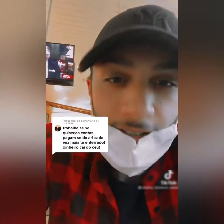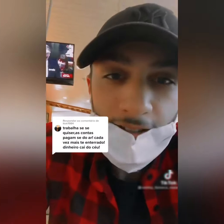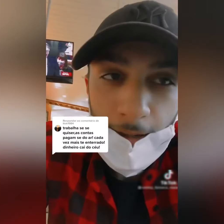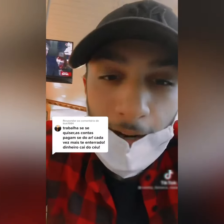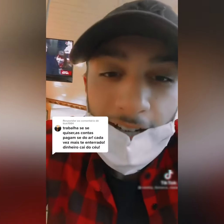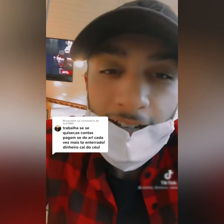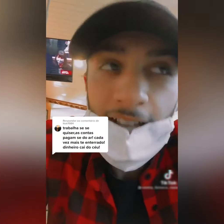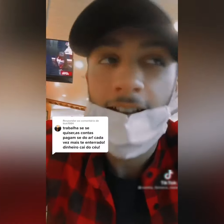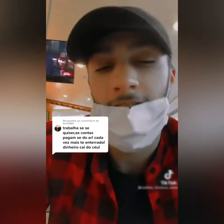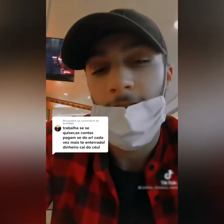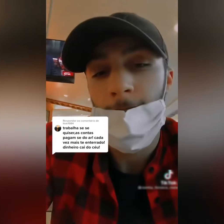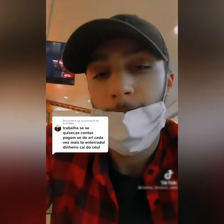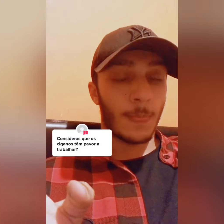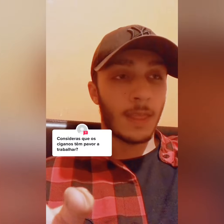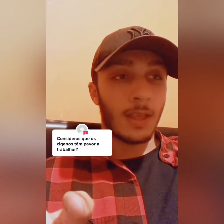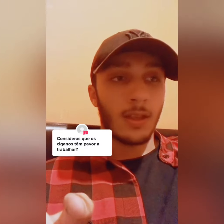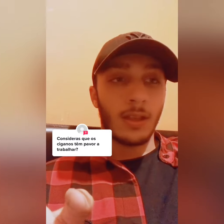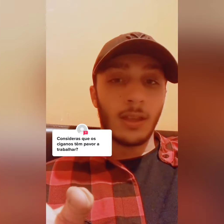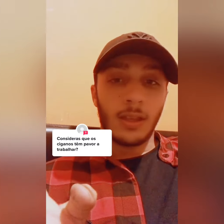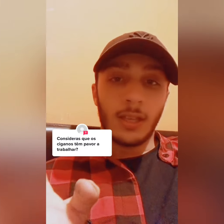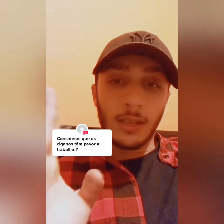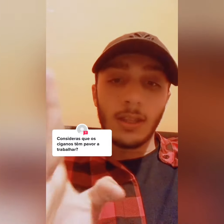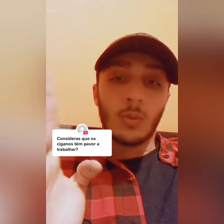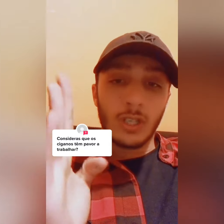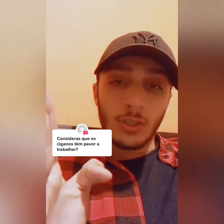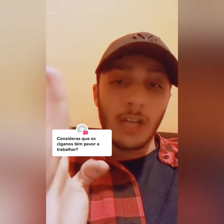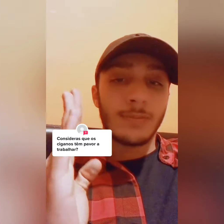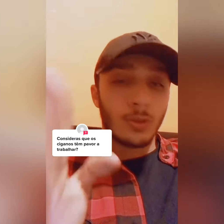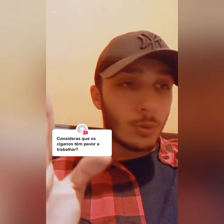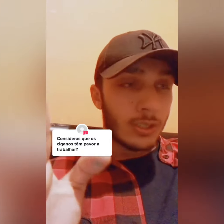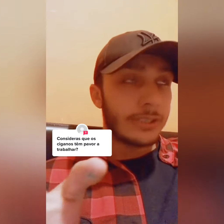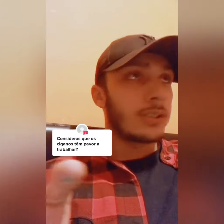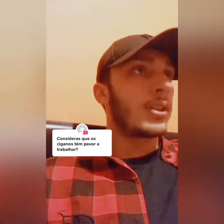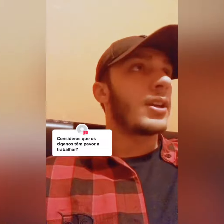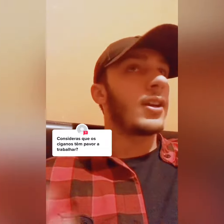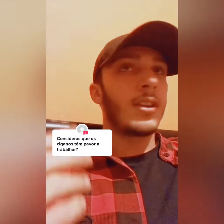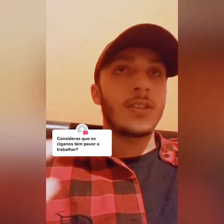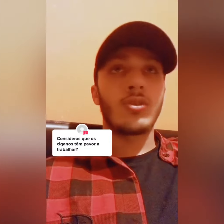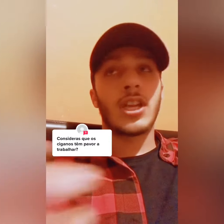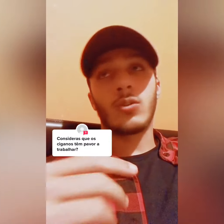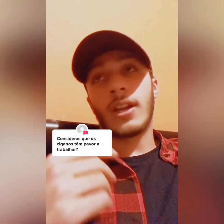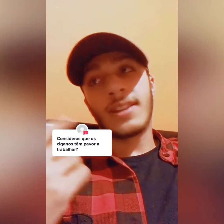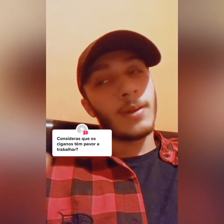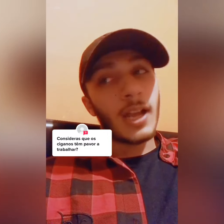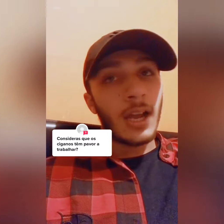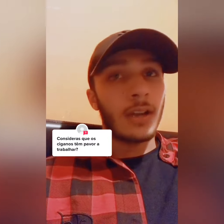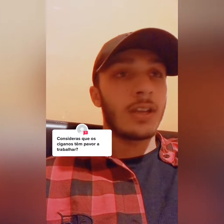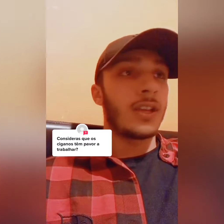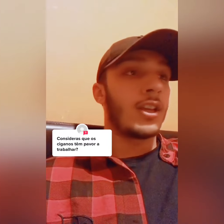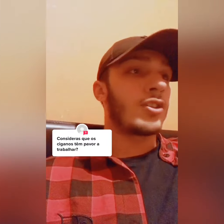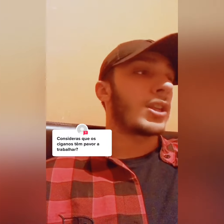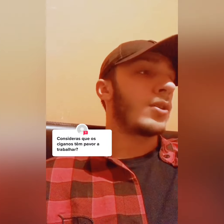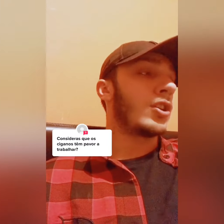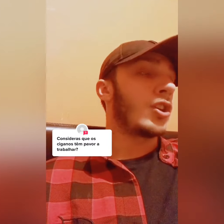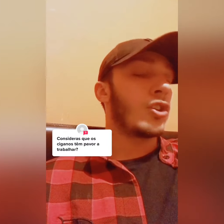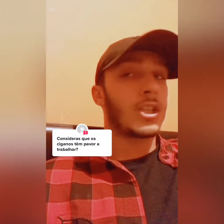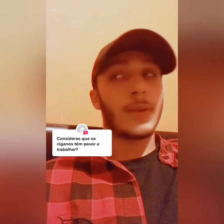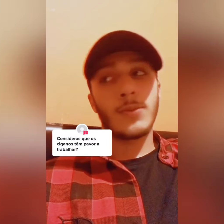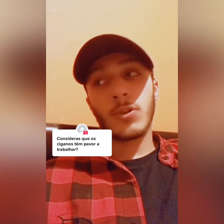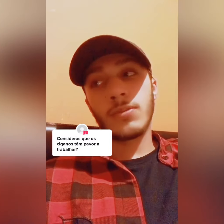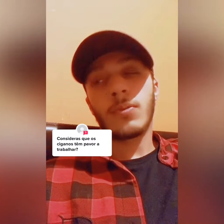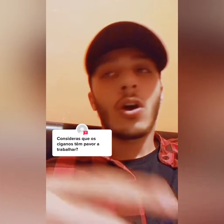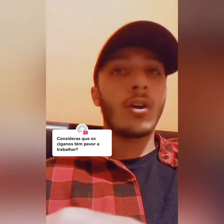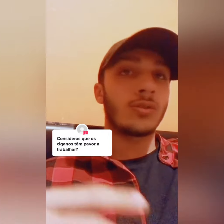quer trabalha quem que é o e digo isto As pessoas que dizem que vocês não querem trabalhar e só